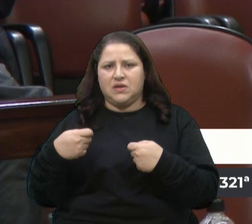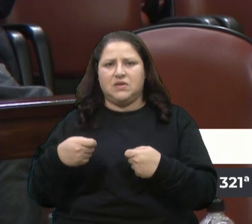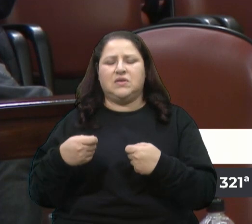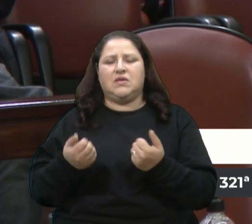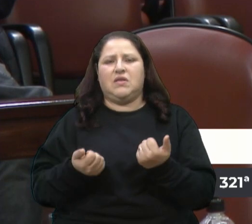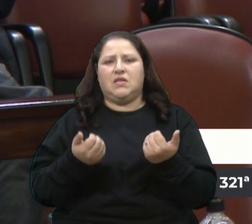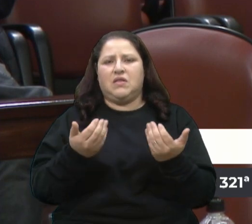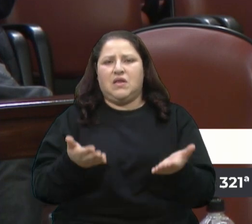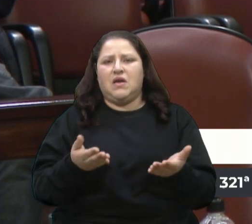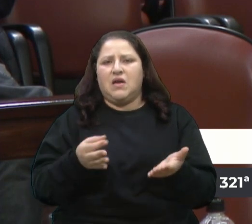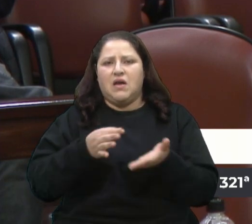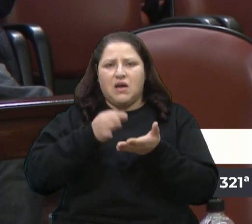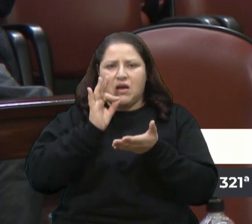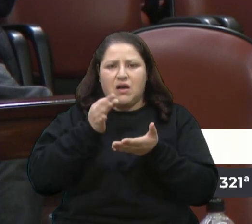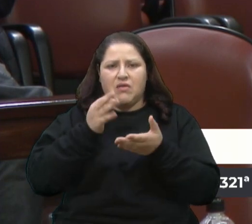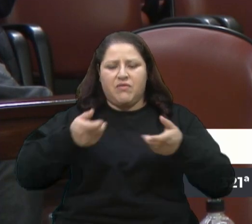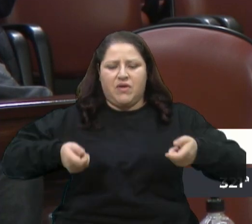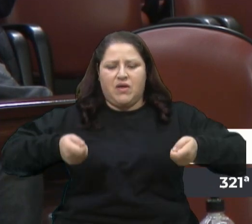eles.